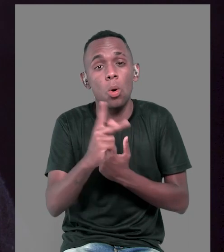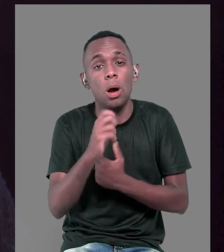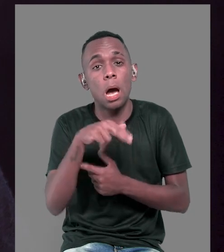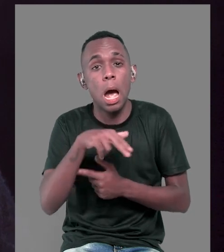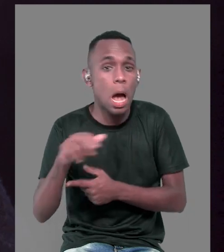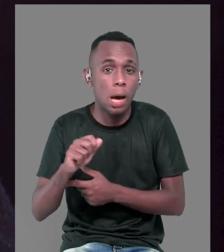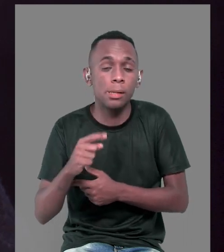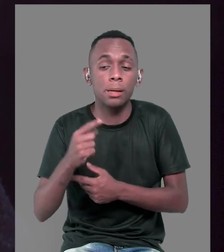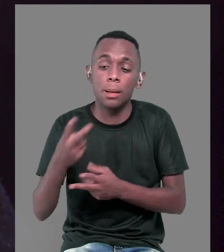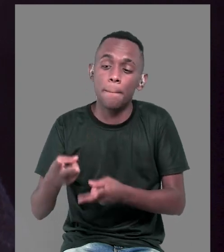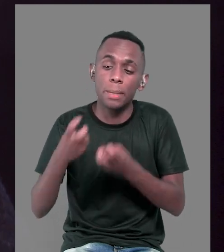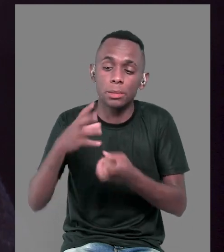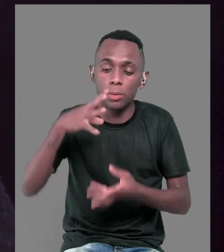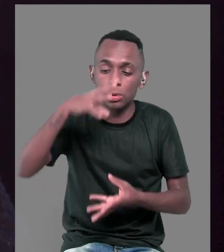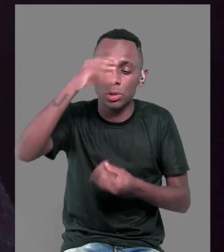de linguagem